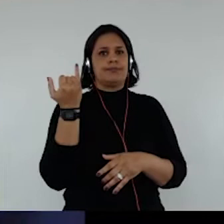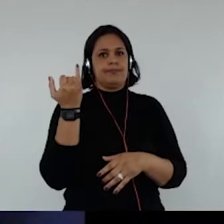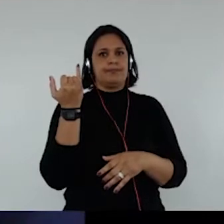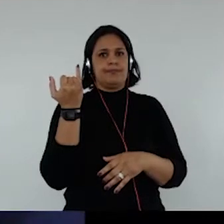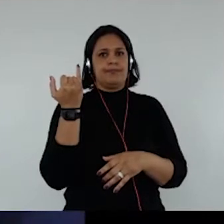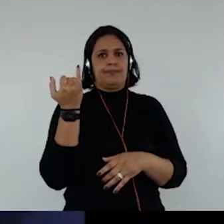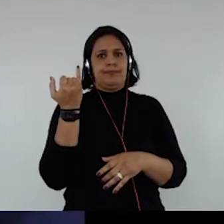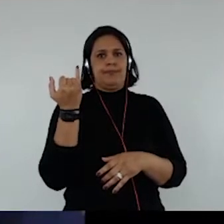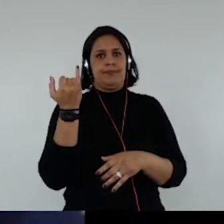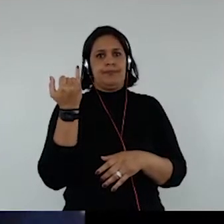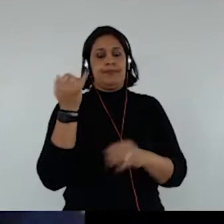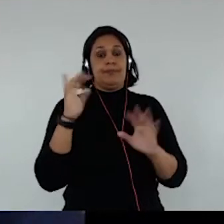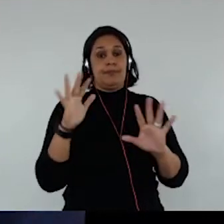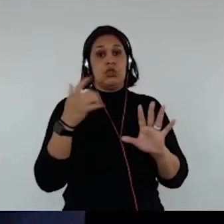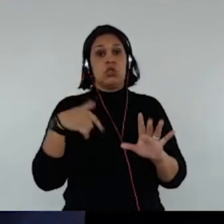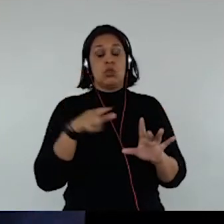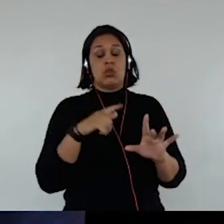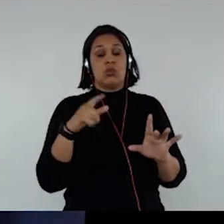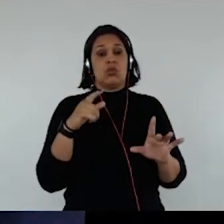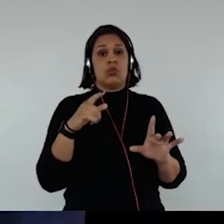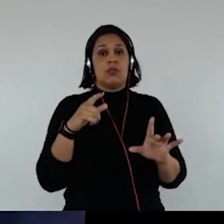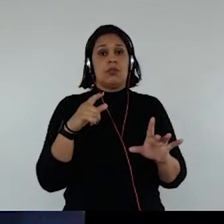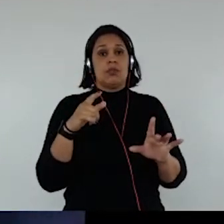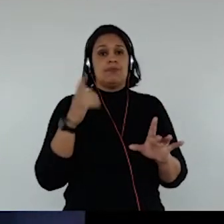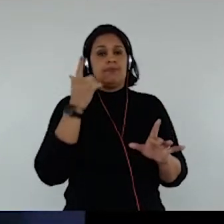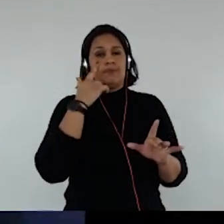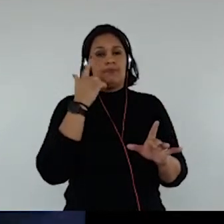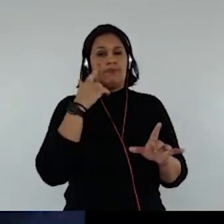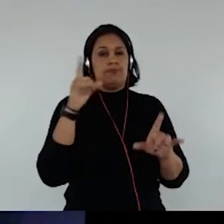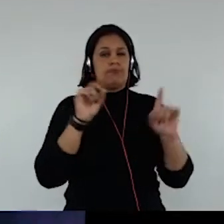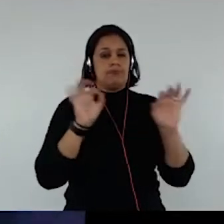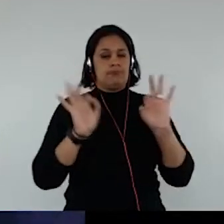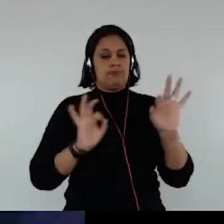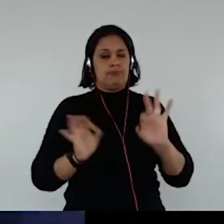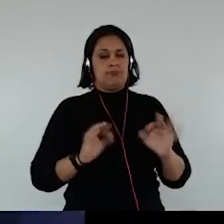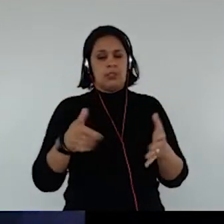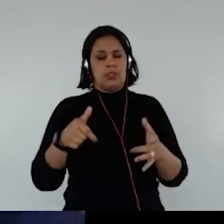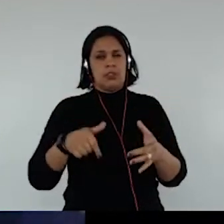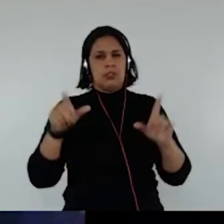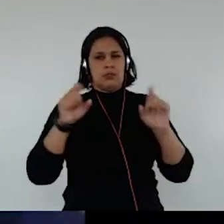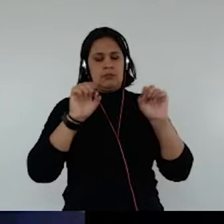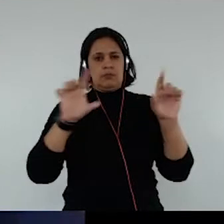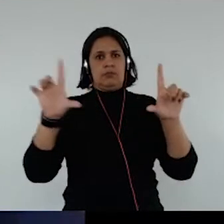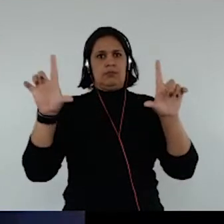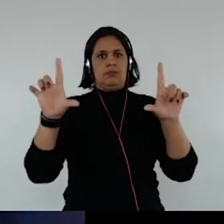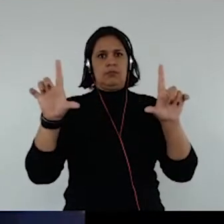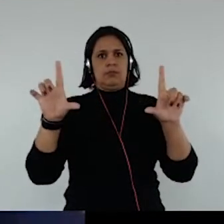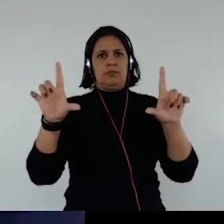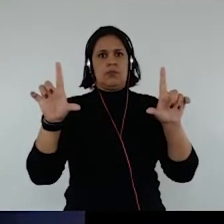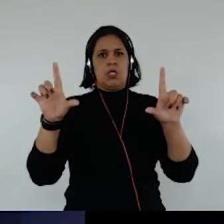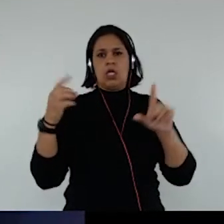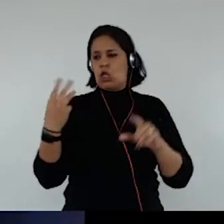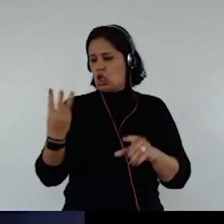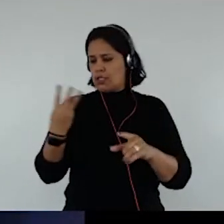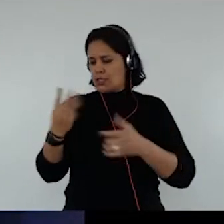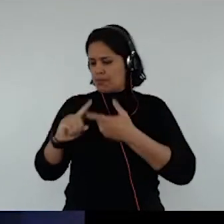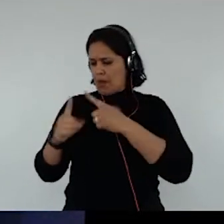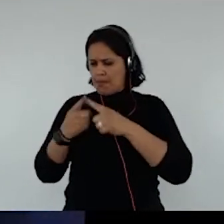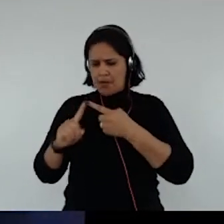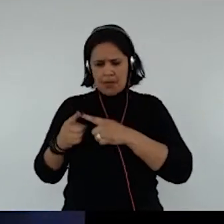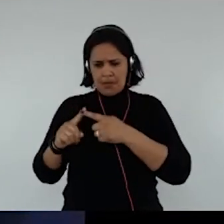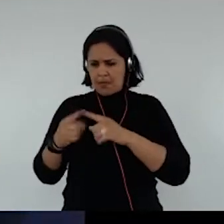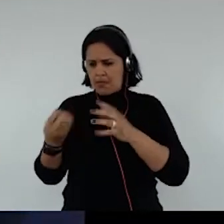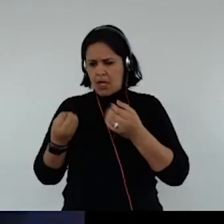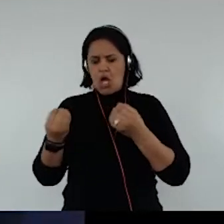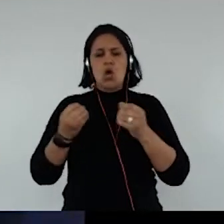nós dividimos aqui o painel, e eu entendi, junto com o Zé Roberto e com a doutora Ana, de